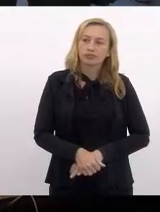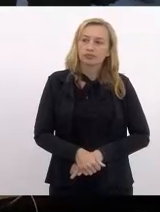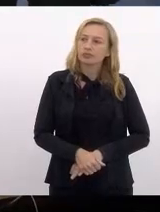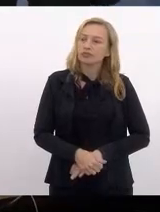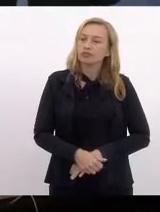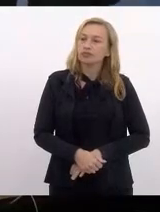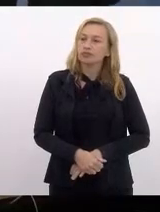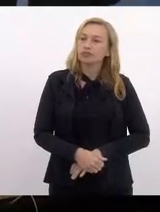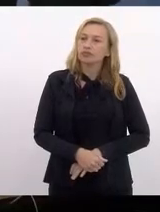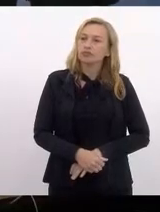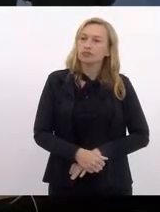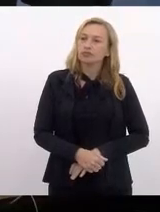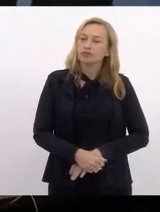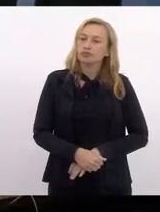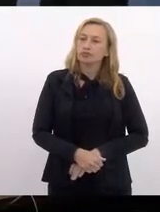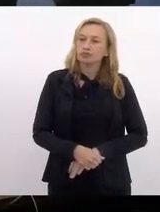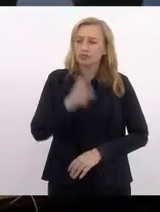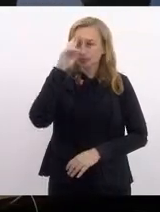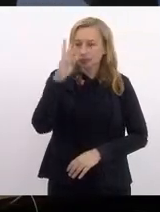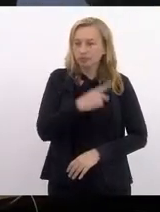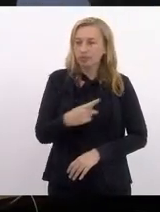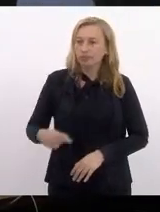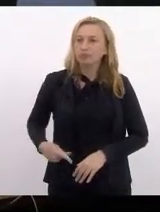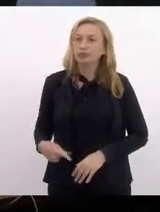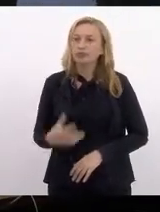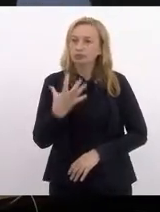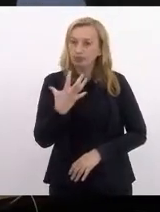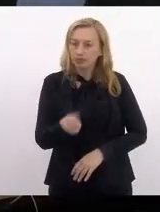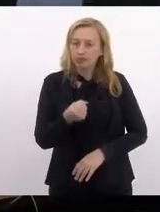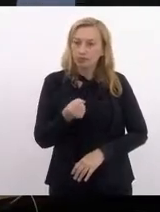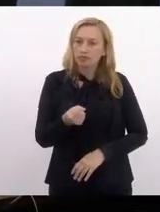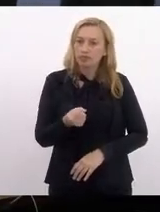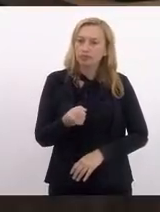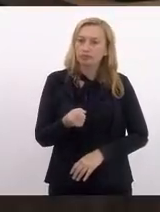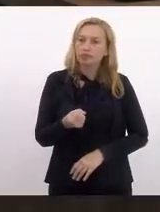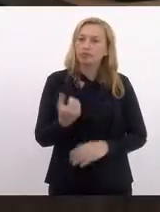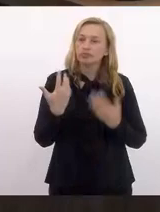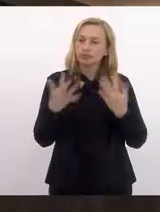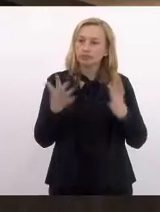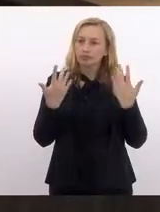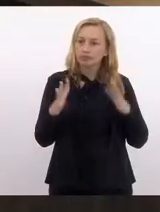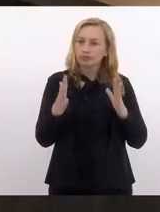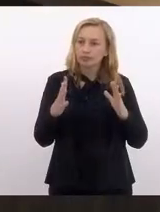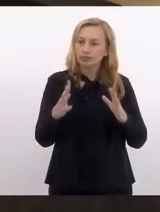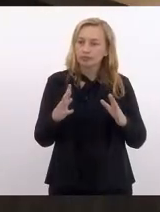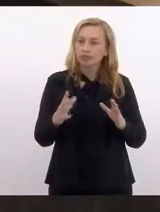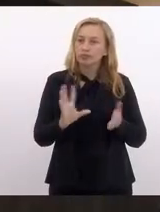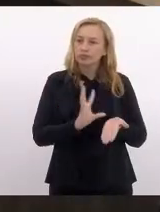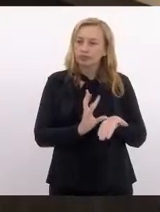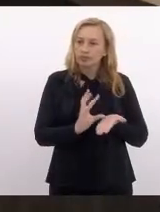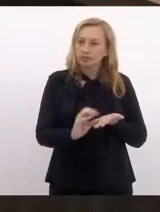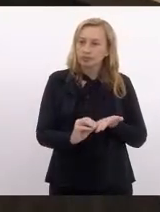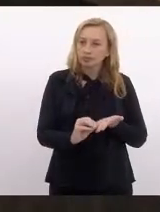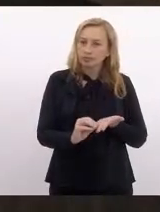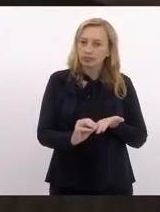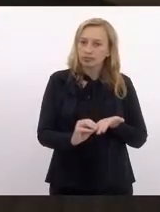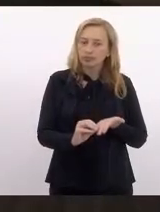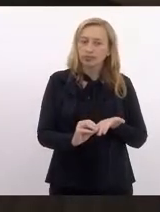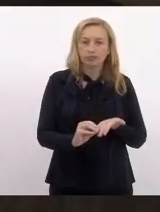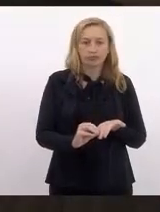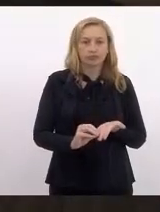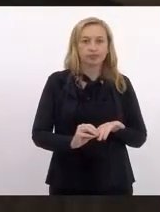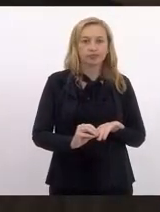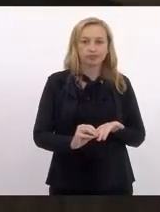E aí o meu presente no mérito favorável saudando o autor a pauta do